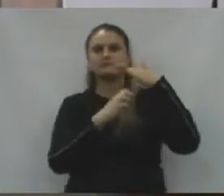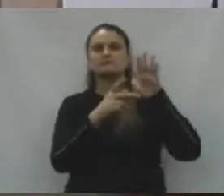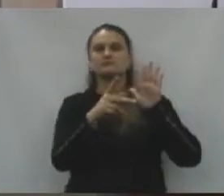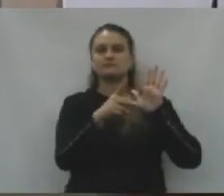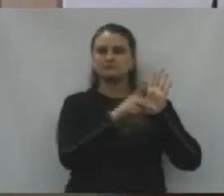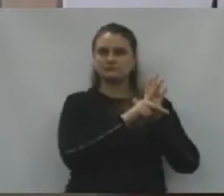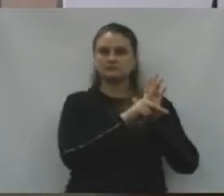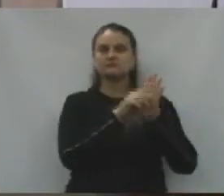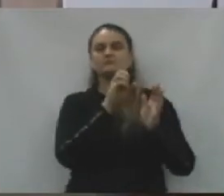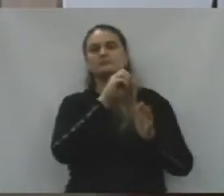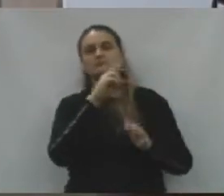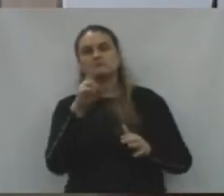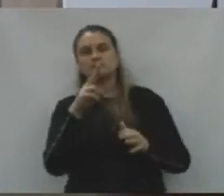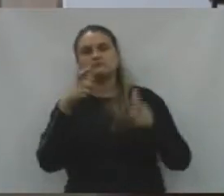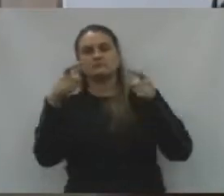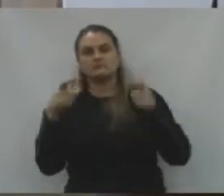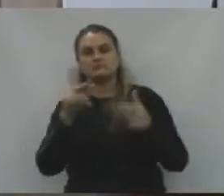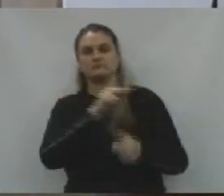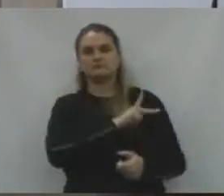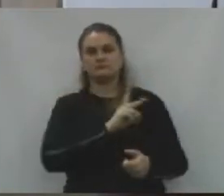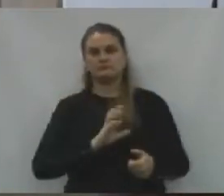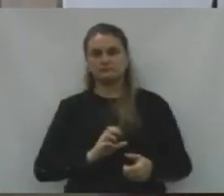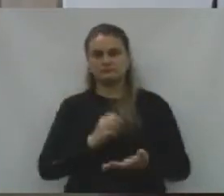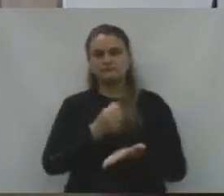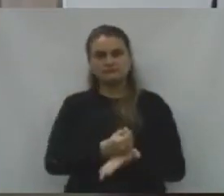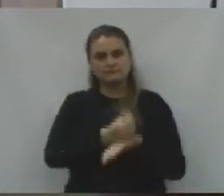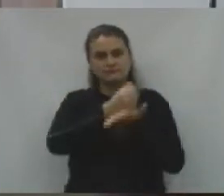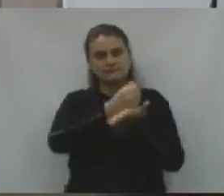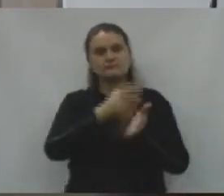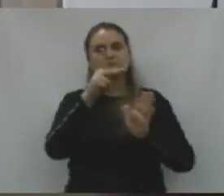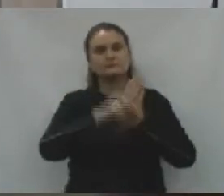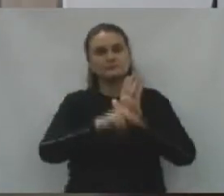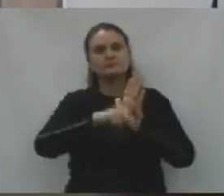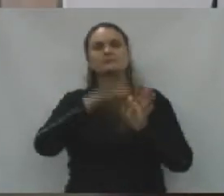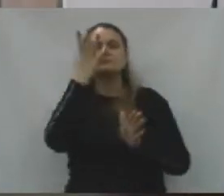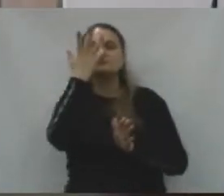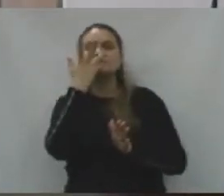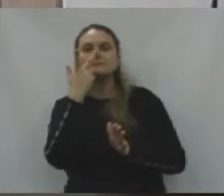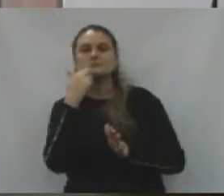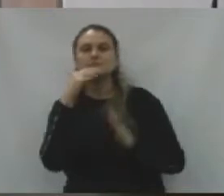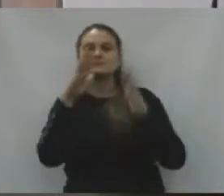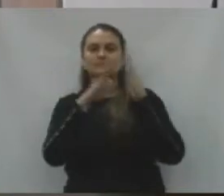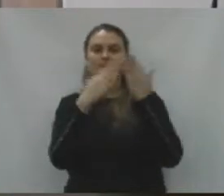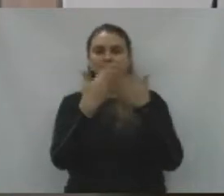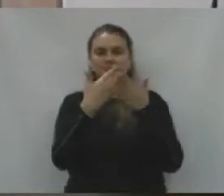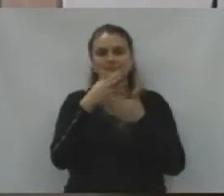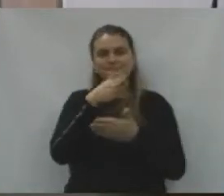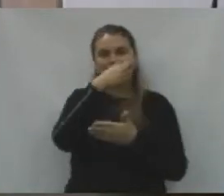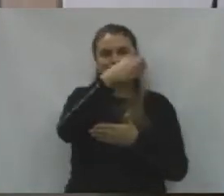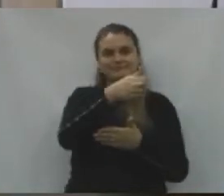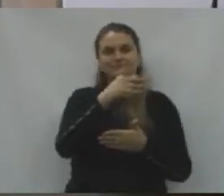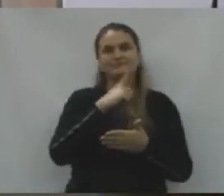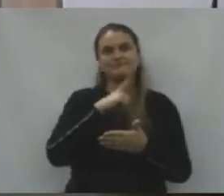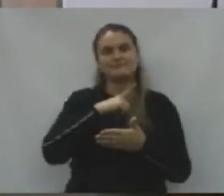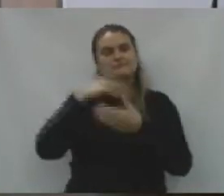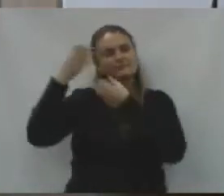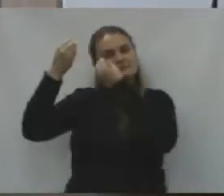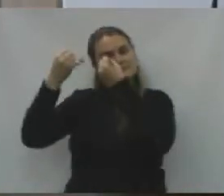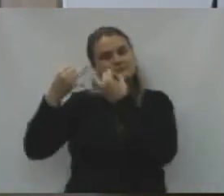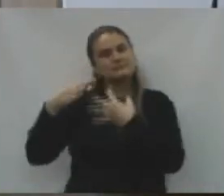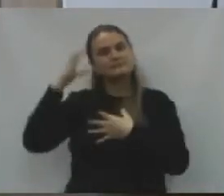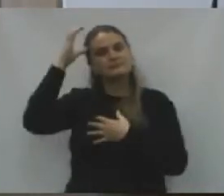bem como órgãos públicos, que acabam apoiando projetos como esse. As crianças de várias escolas vão para lá,